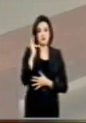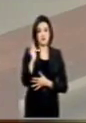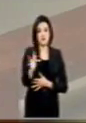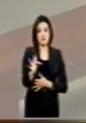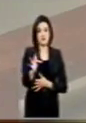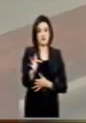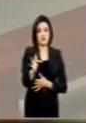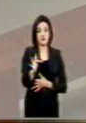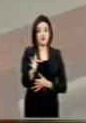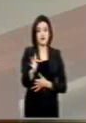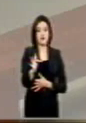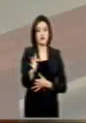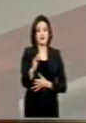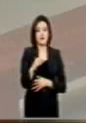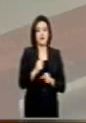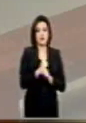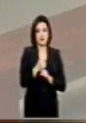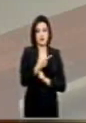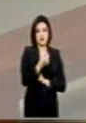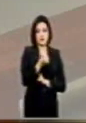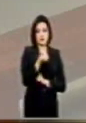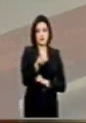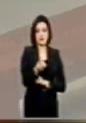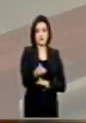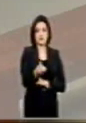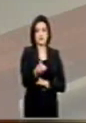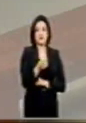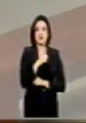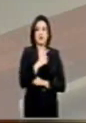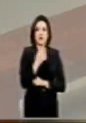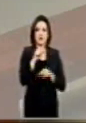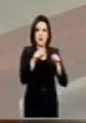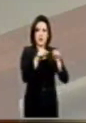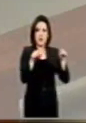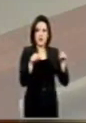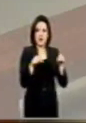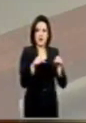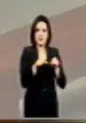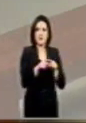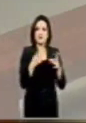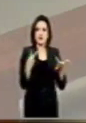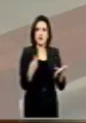em 2016, teve um dos gabinetes do ministro apreendido uma escuta ilegal.